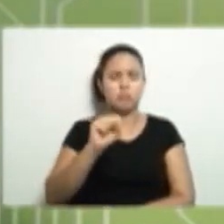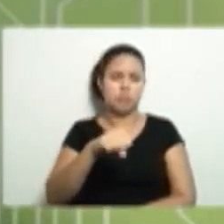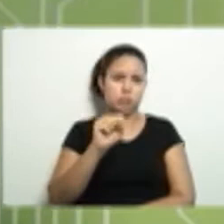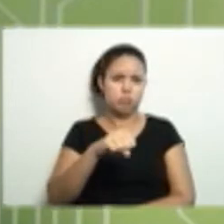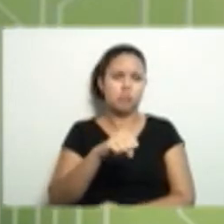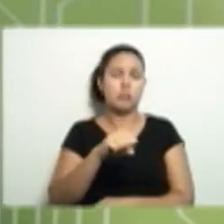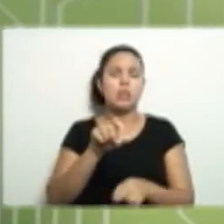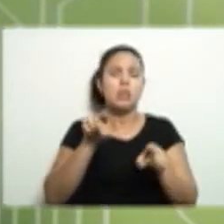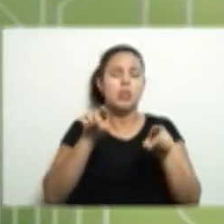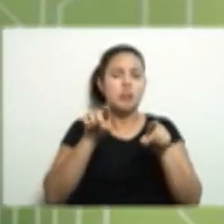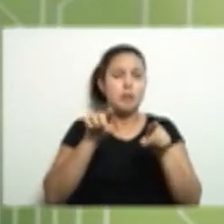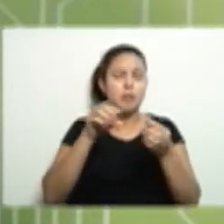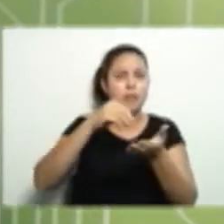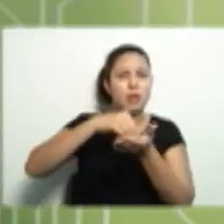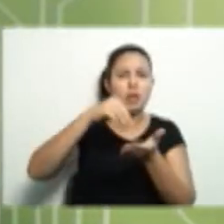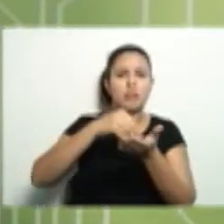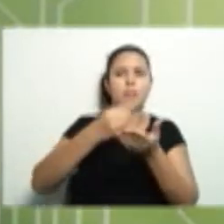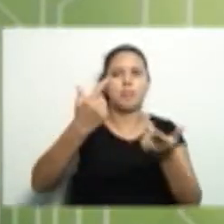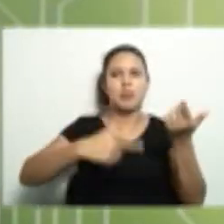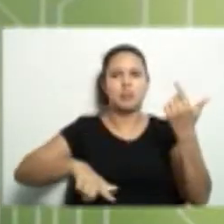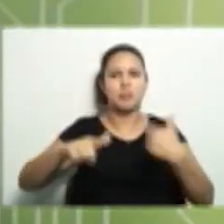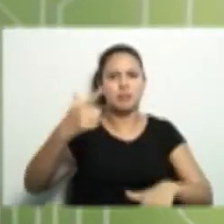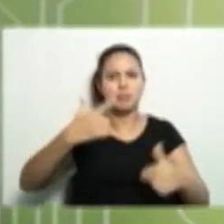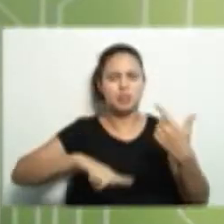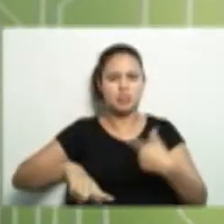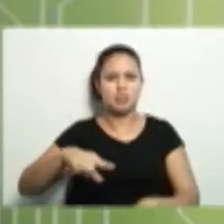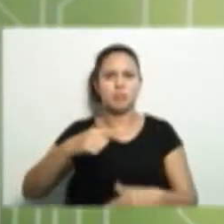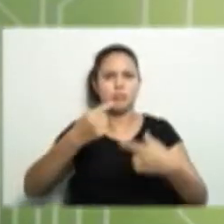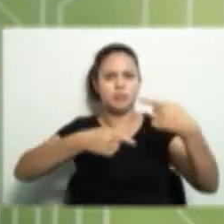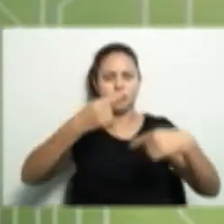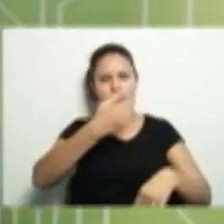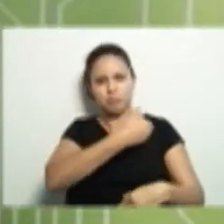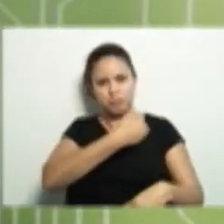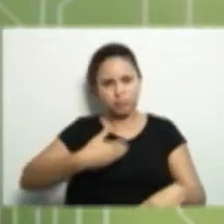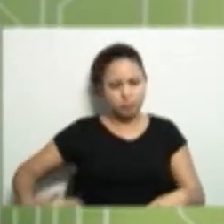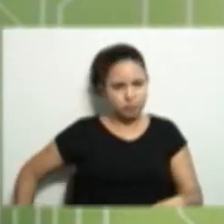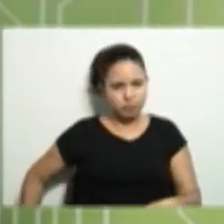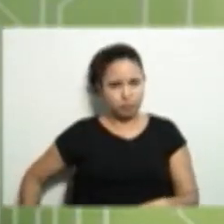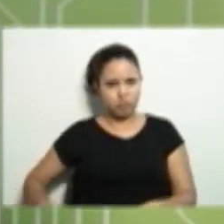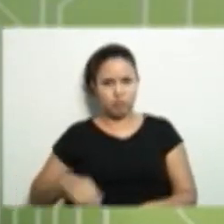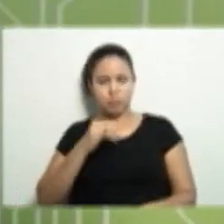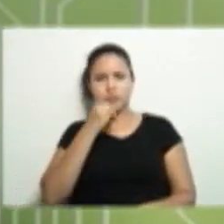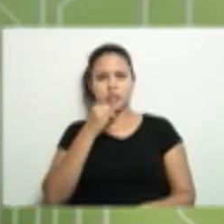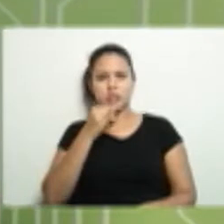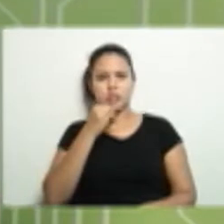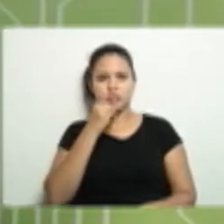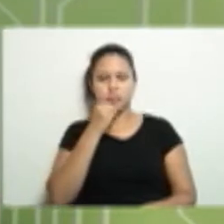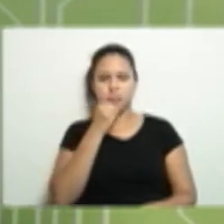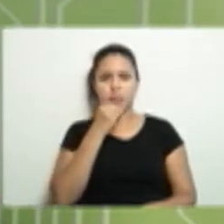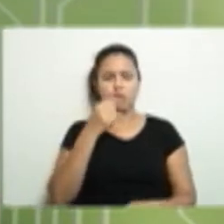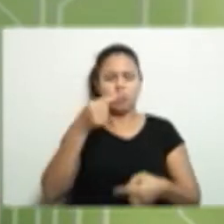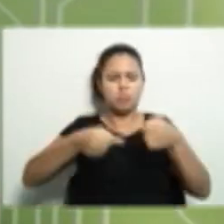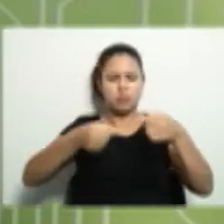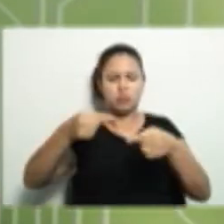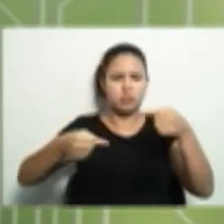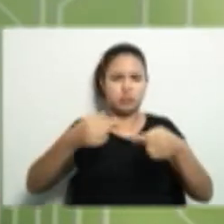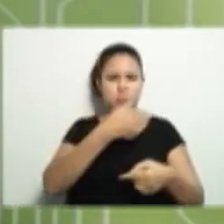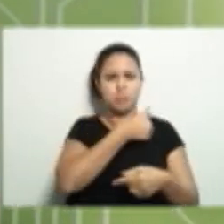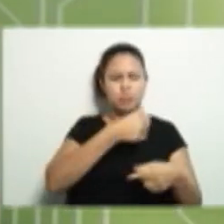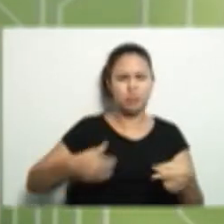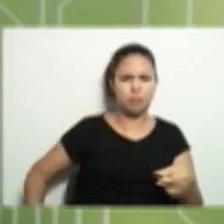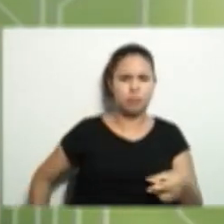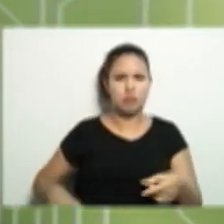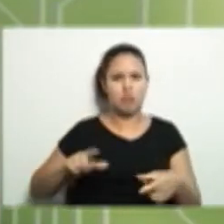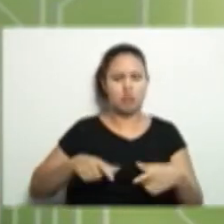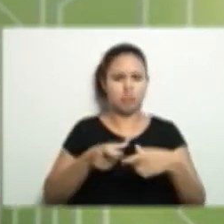vão arranhar a superfície do que é de verdade uma política pública. Política pública é uma coisa muito mais complexa, muito mais profunda.